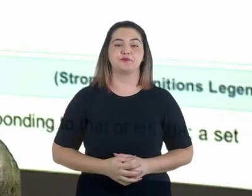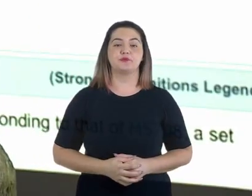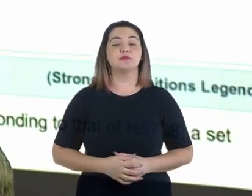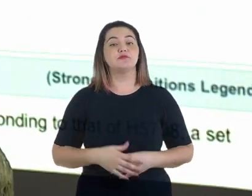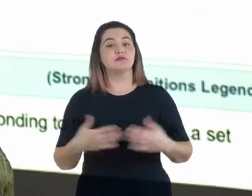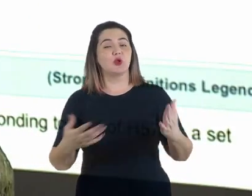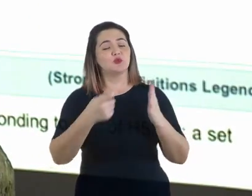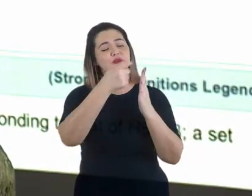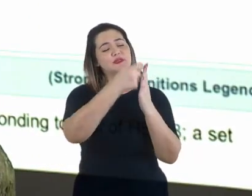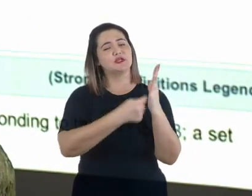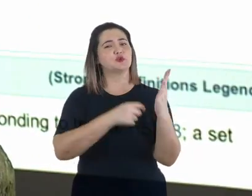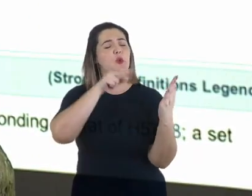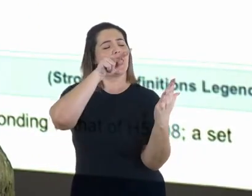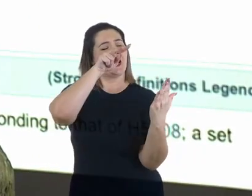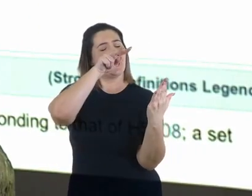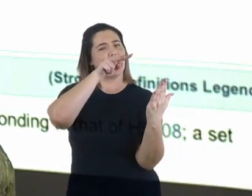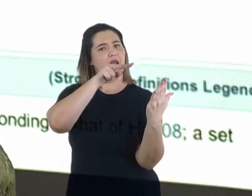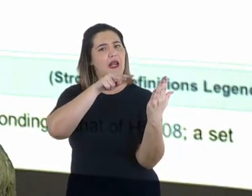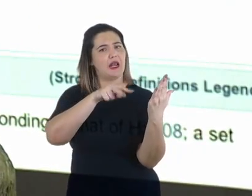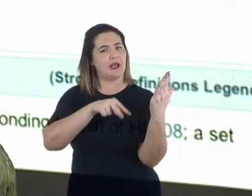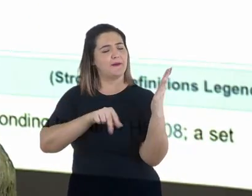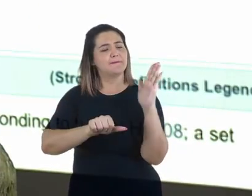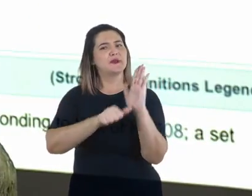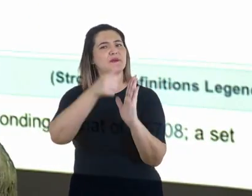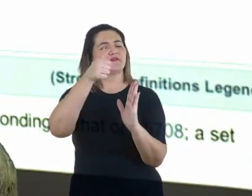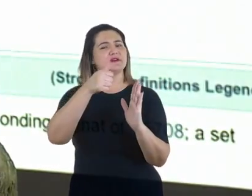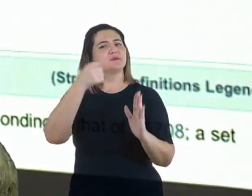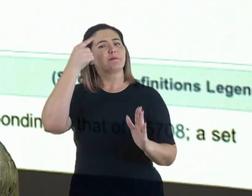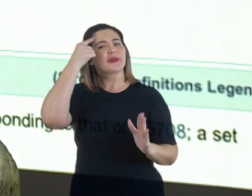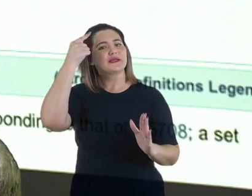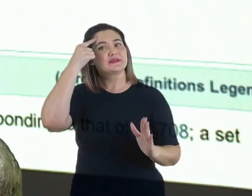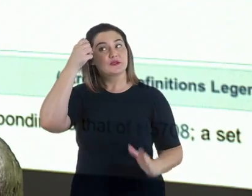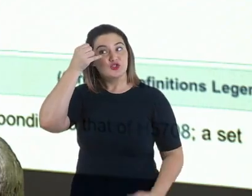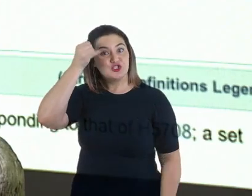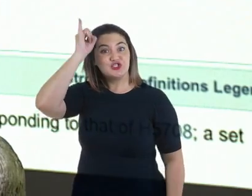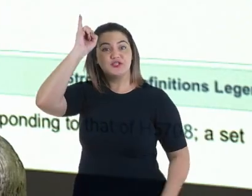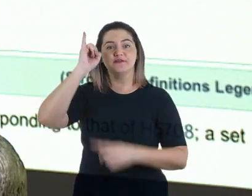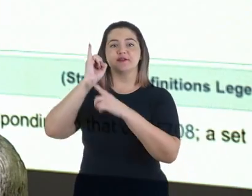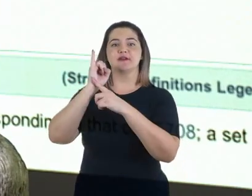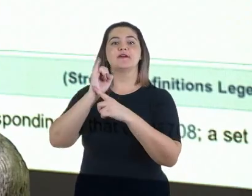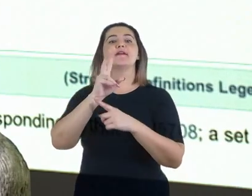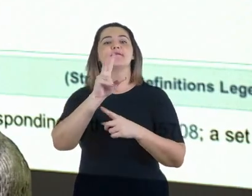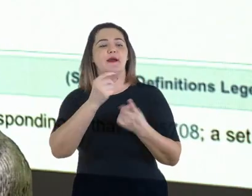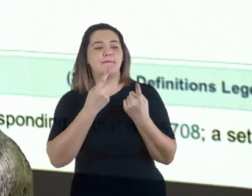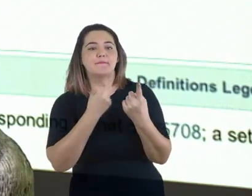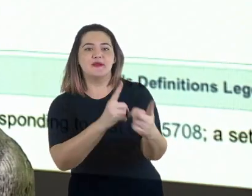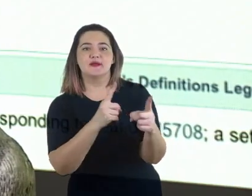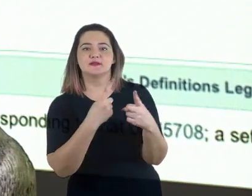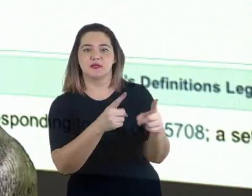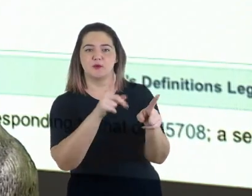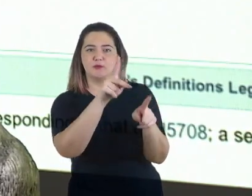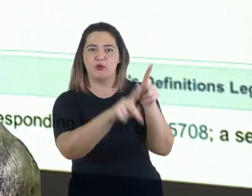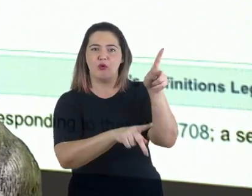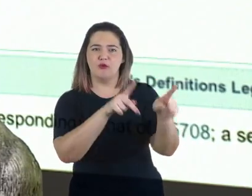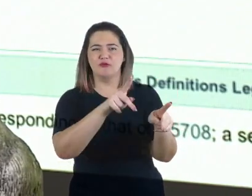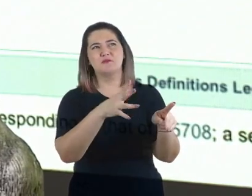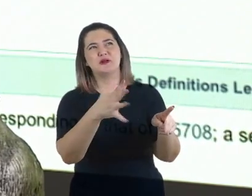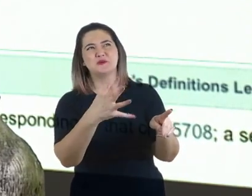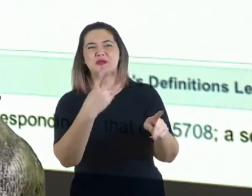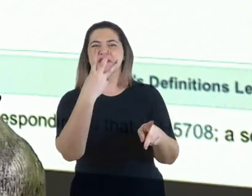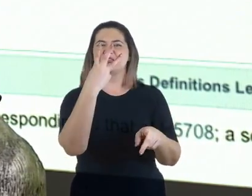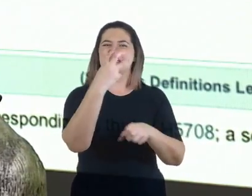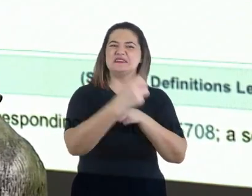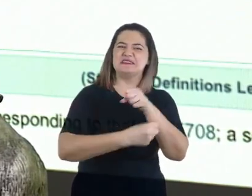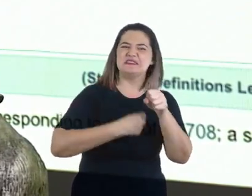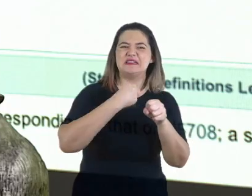assim o texto, a primeira leitura, parece que o pequeno chifre de Daniel 7,25 iria perseguir o povo de Deus por 3 anos e